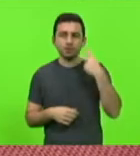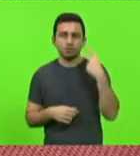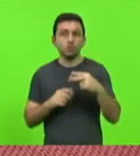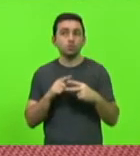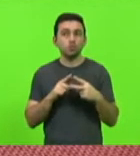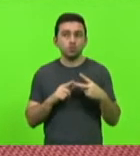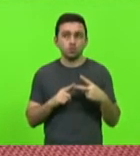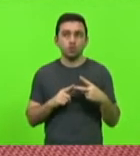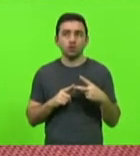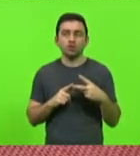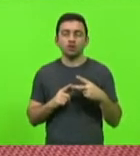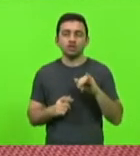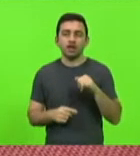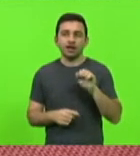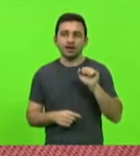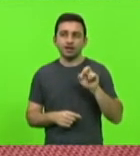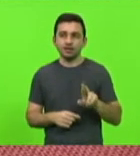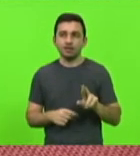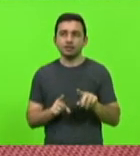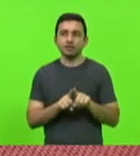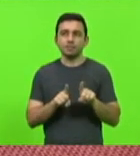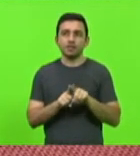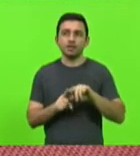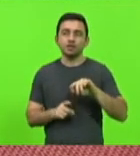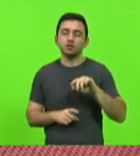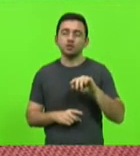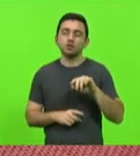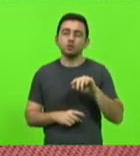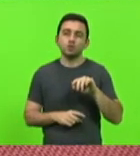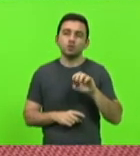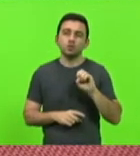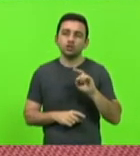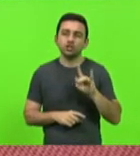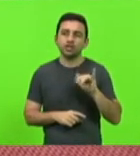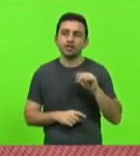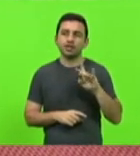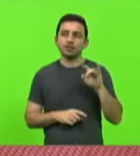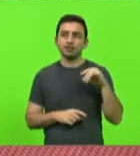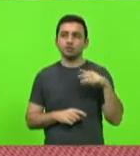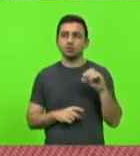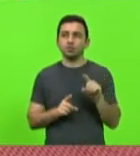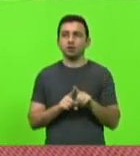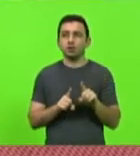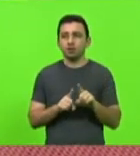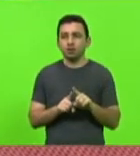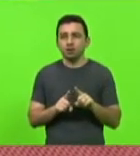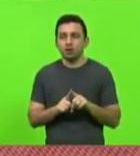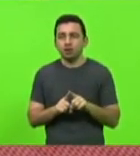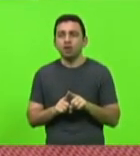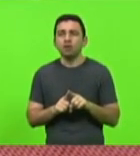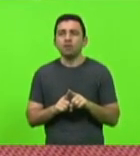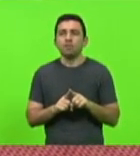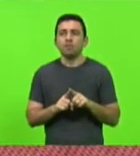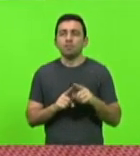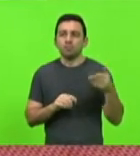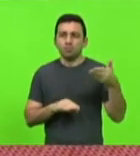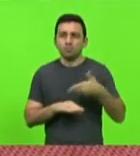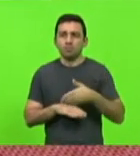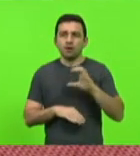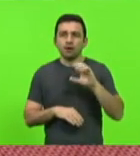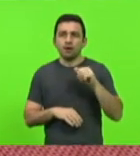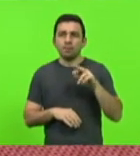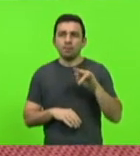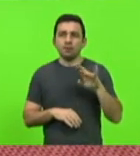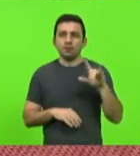Jair e o Gelindo, os ex-vereadores, o Ney e o Cleto, e também a Camila,